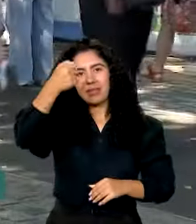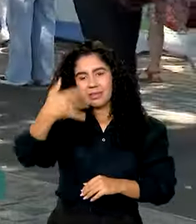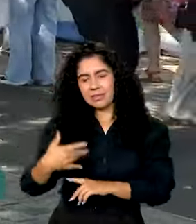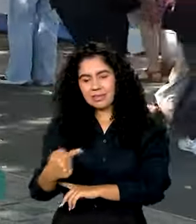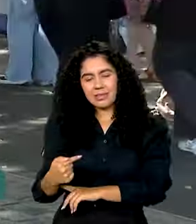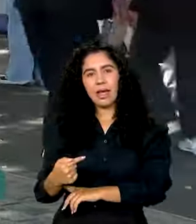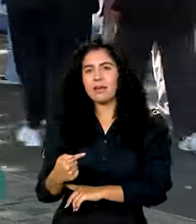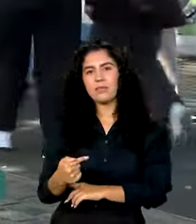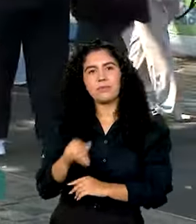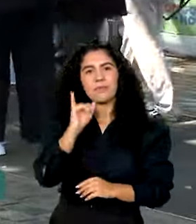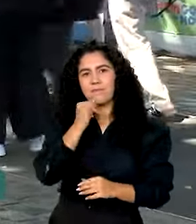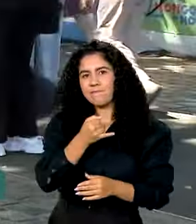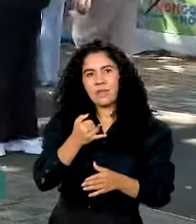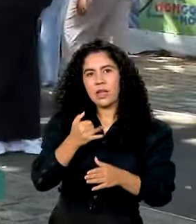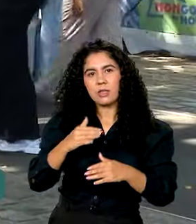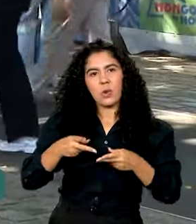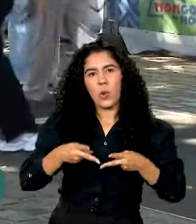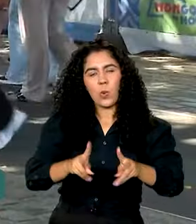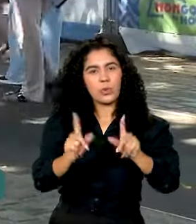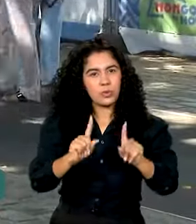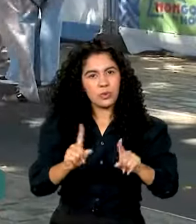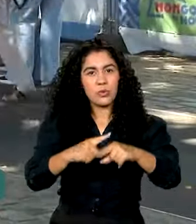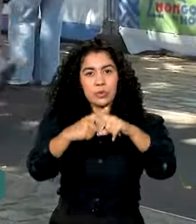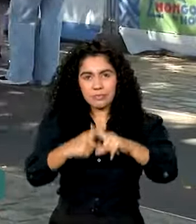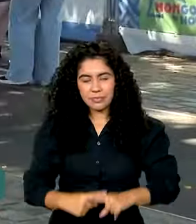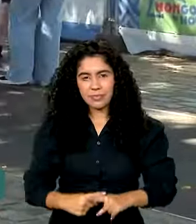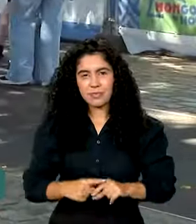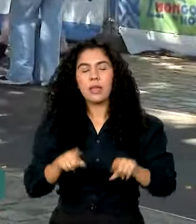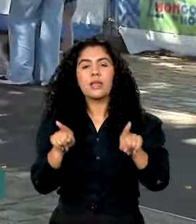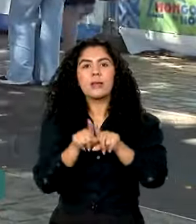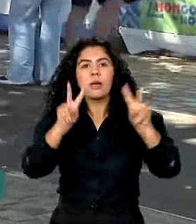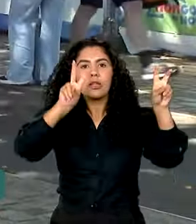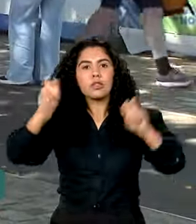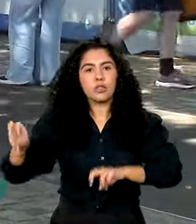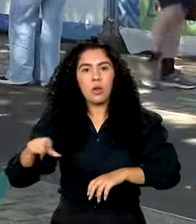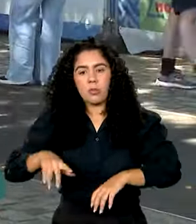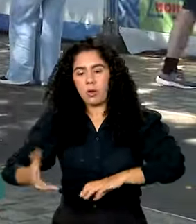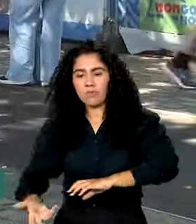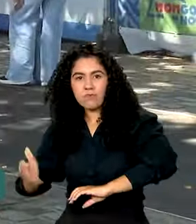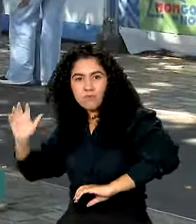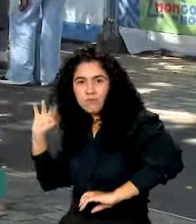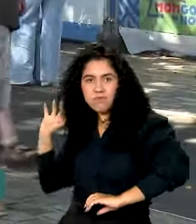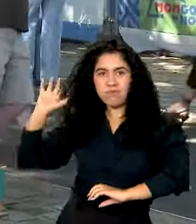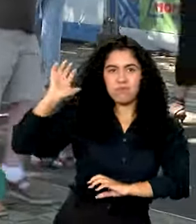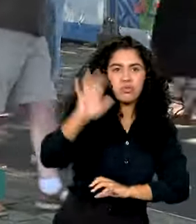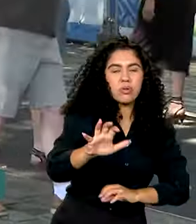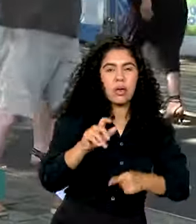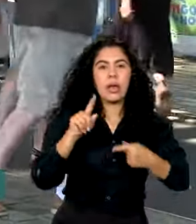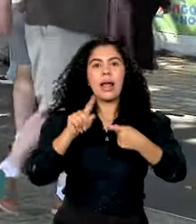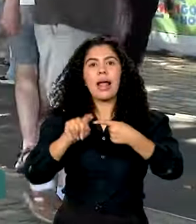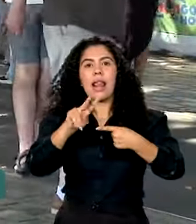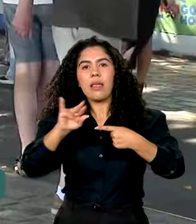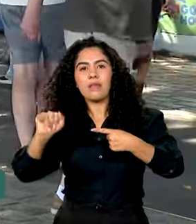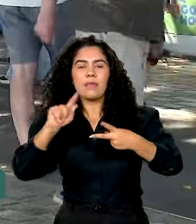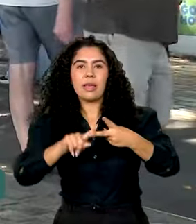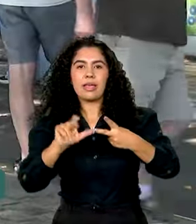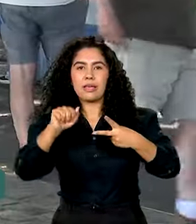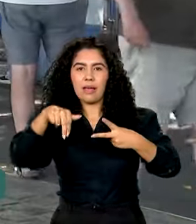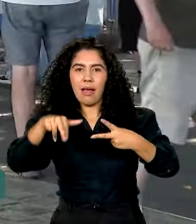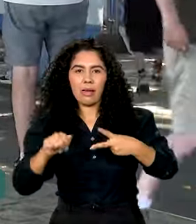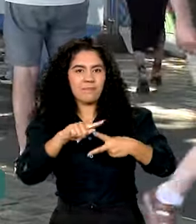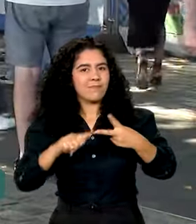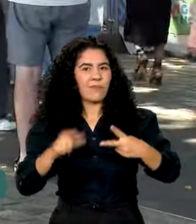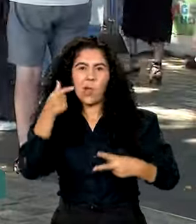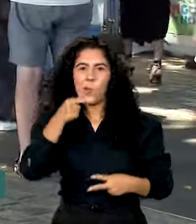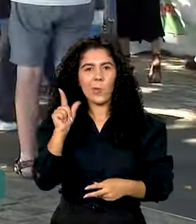pela 2ª Olimpíada consecutiva. Na prova do arremesso de peso, Lívia Avancini e Ana Caroline Silva também não alcançaram o